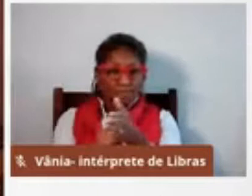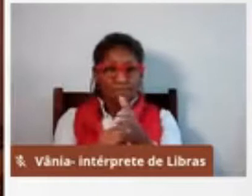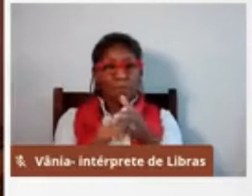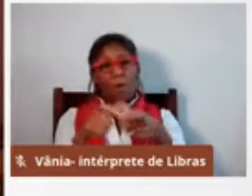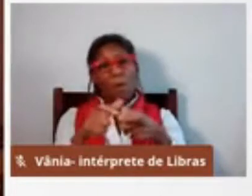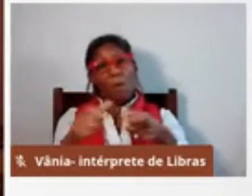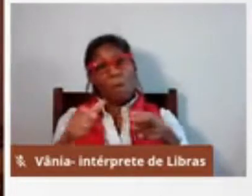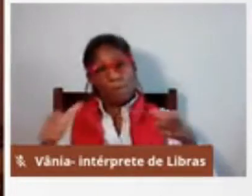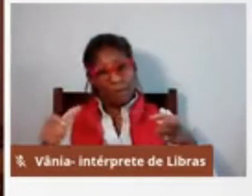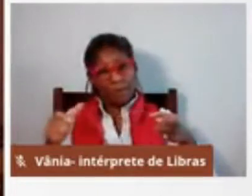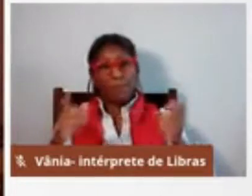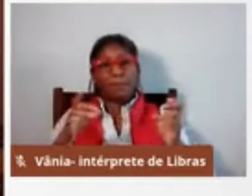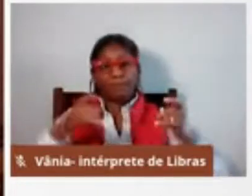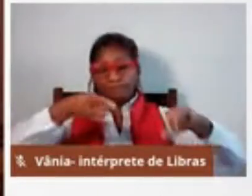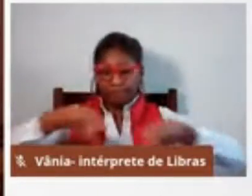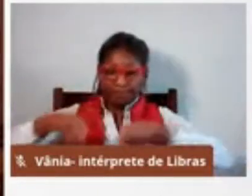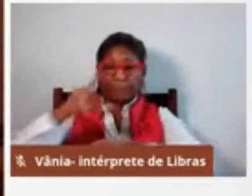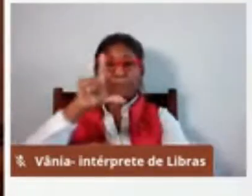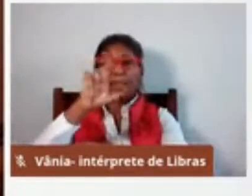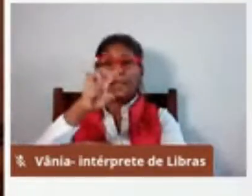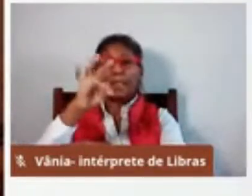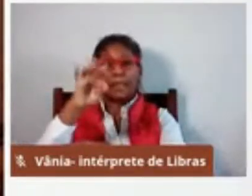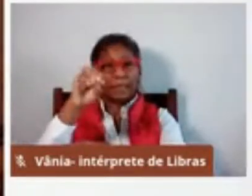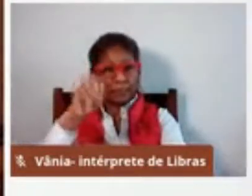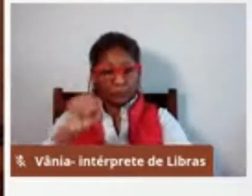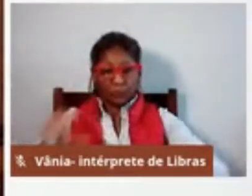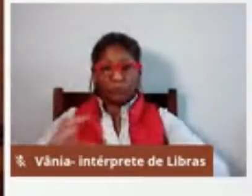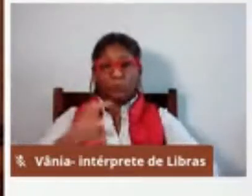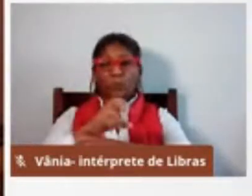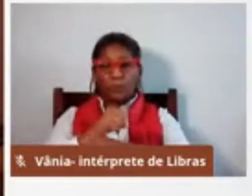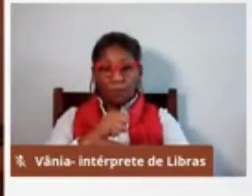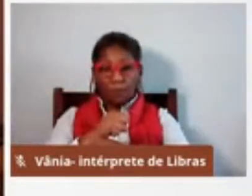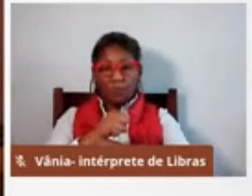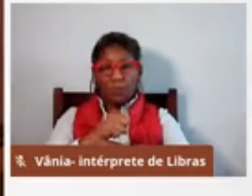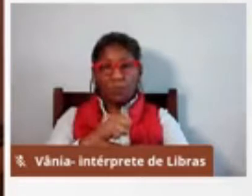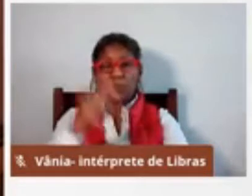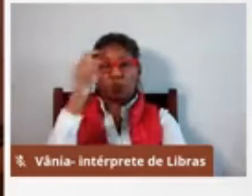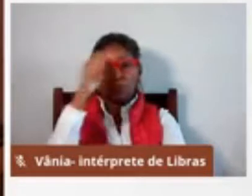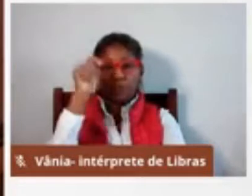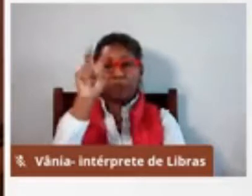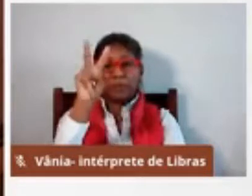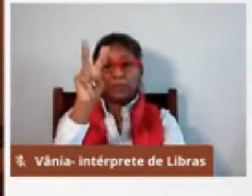número de leitos disponíveis no estado. Do total de leitos ocupados no estado, são